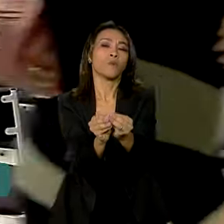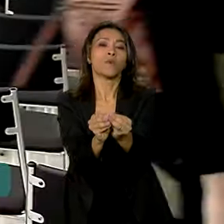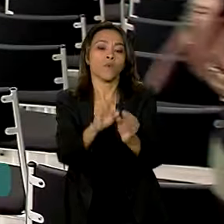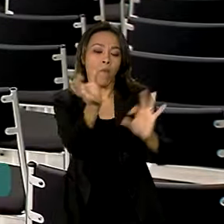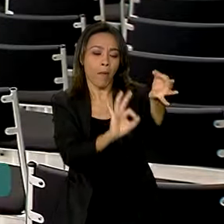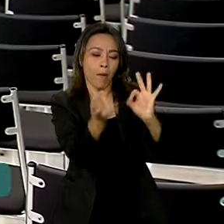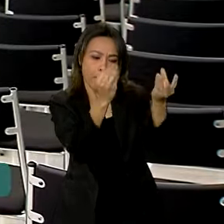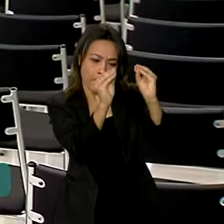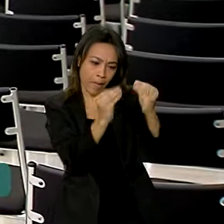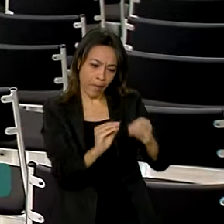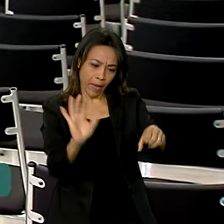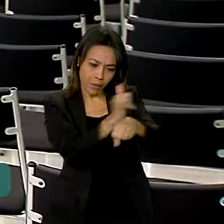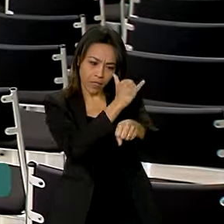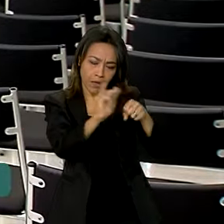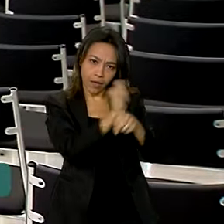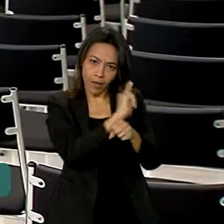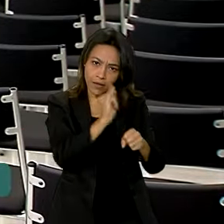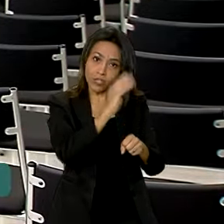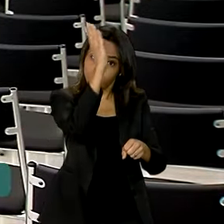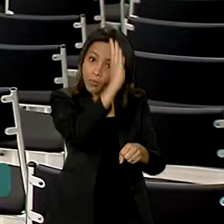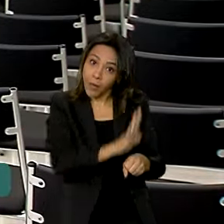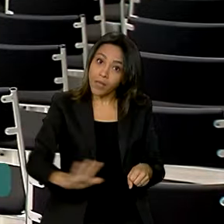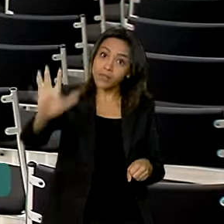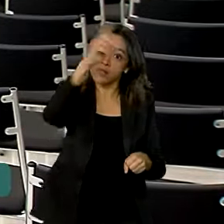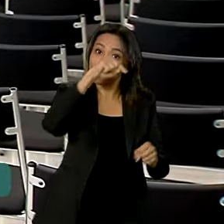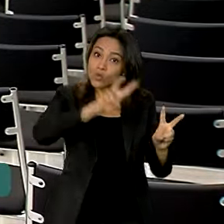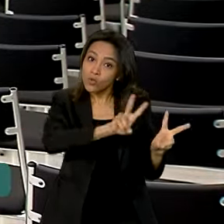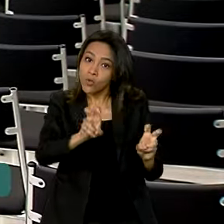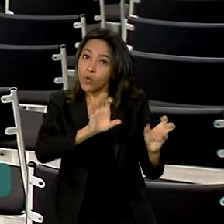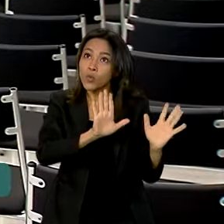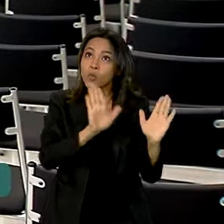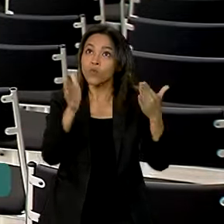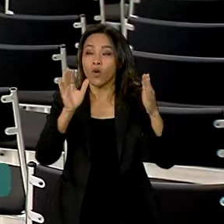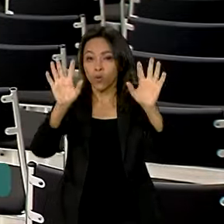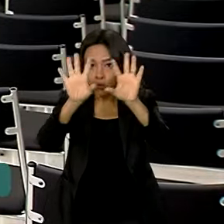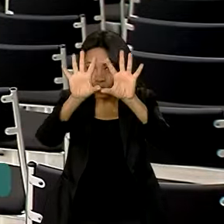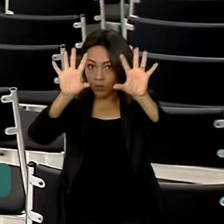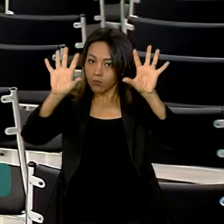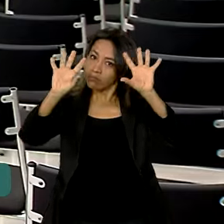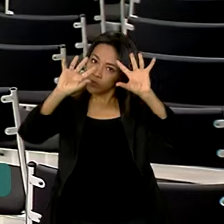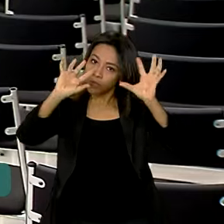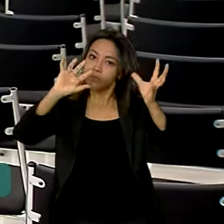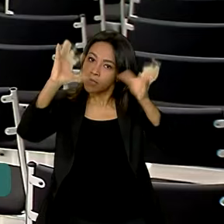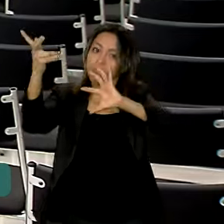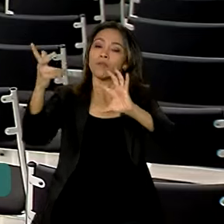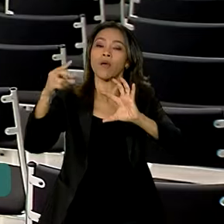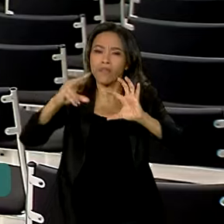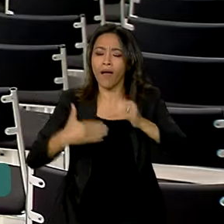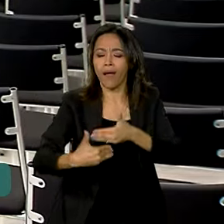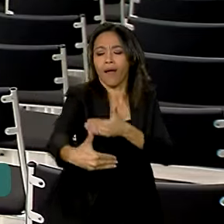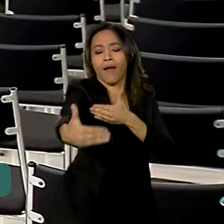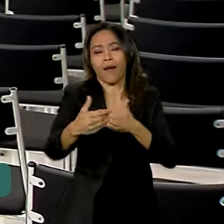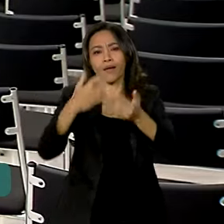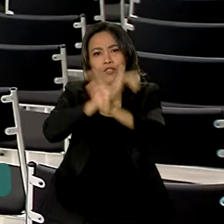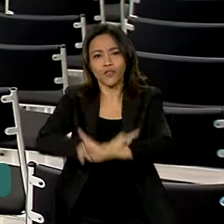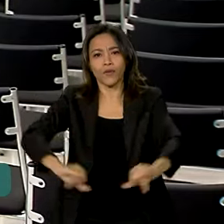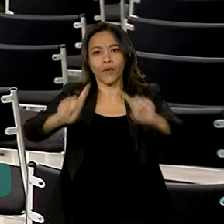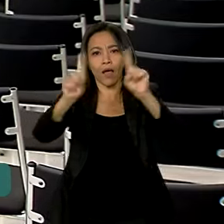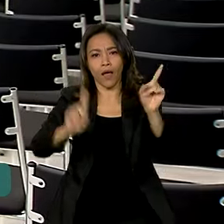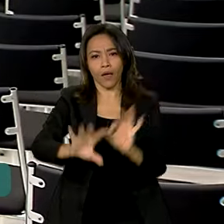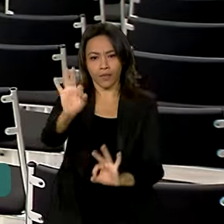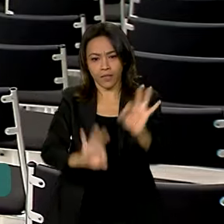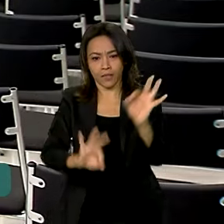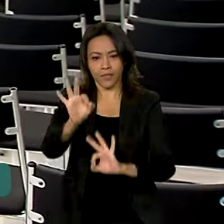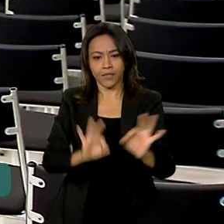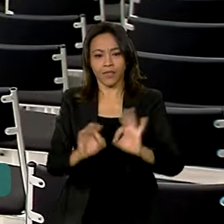de Mitigação e Adaptação à Mudança do Clima e que deve ser lançado logo um plano nacional para o enfrentamento da